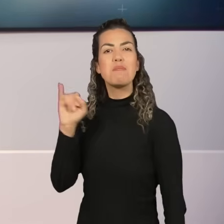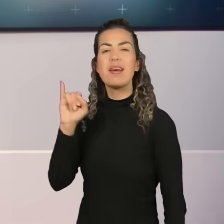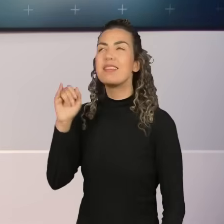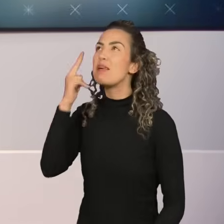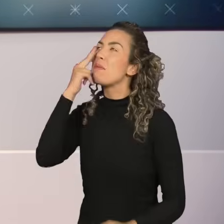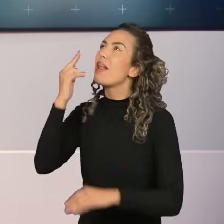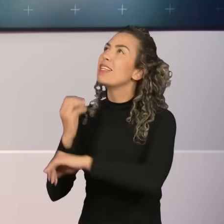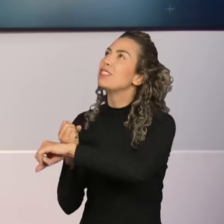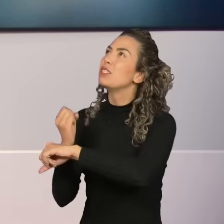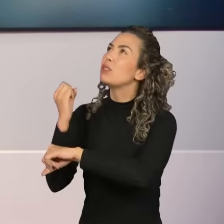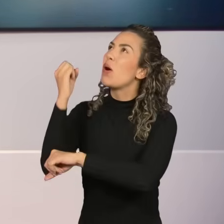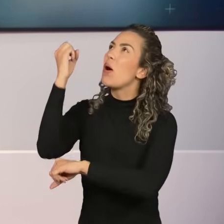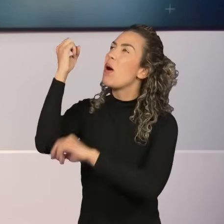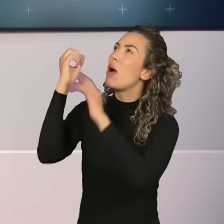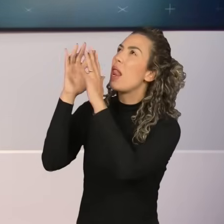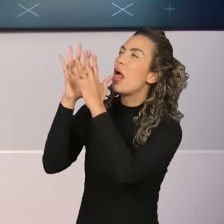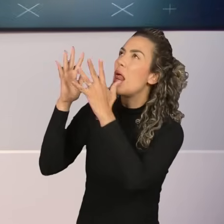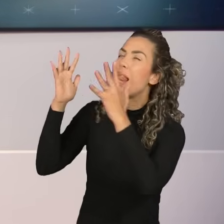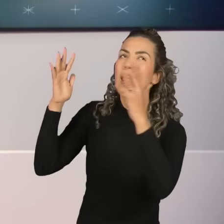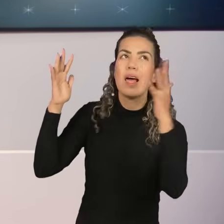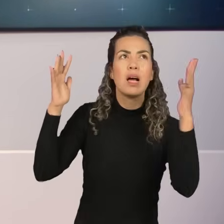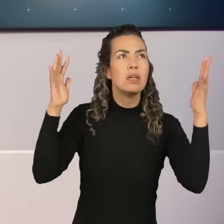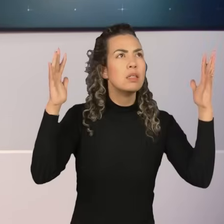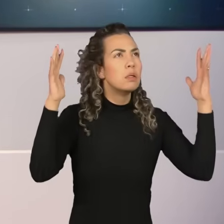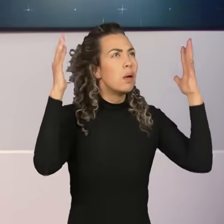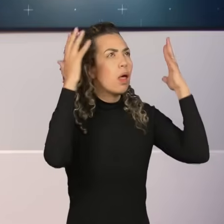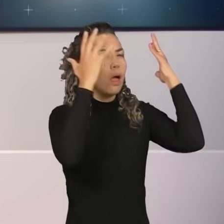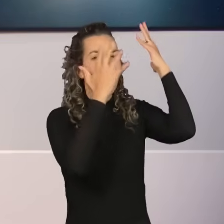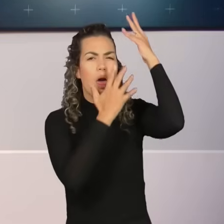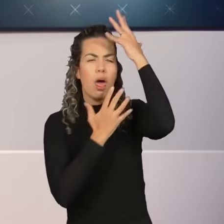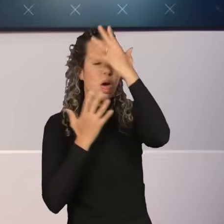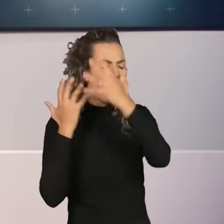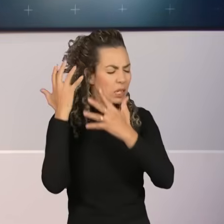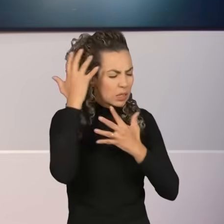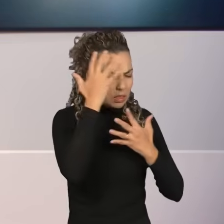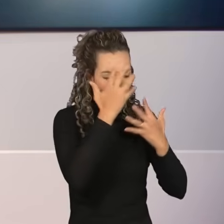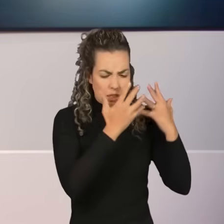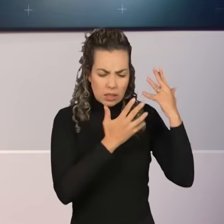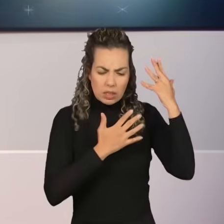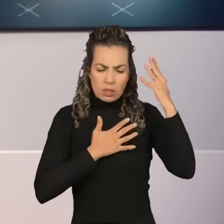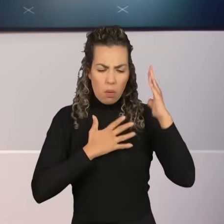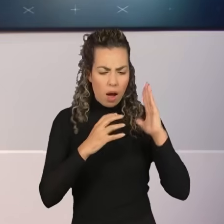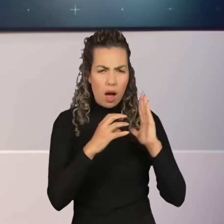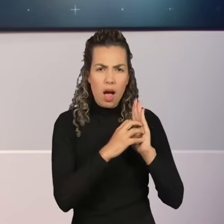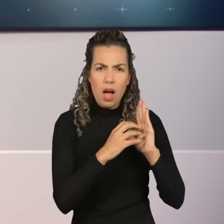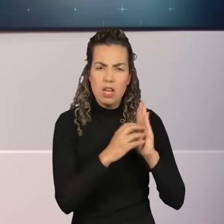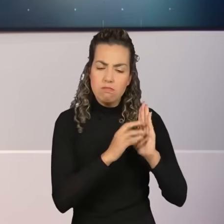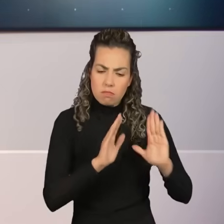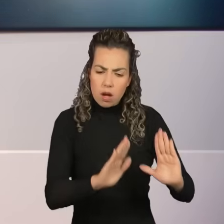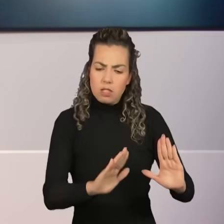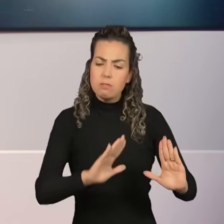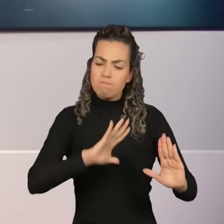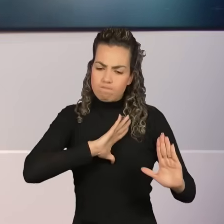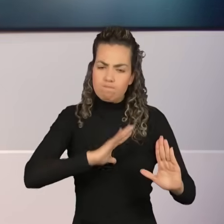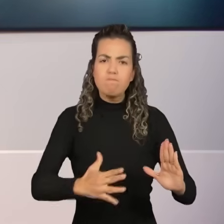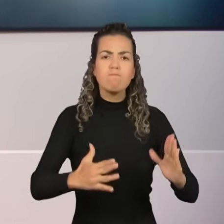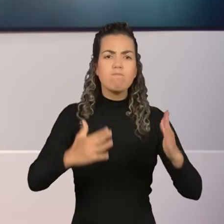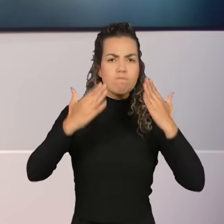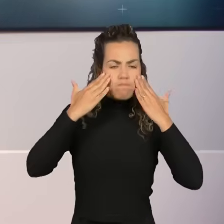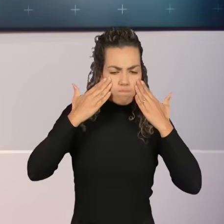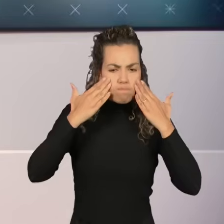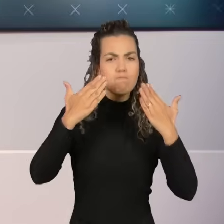a sombra do diagnóstico de AIDS, que enfrentou de forma pública e corajosa, Cazuza escreveu sobre o